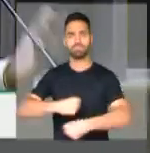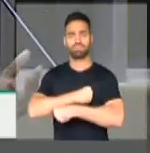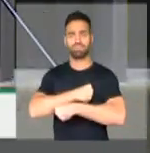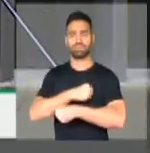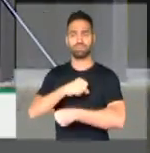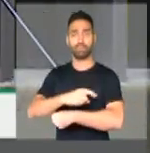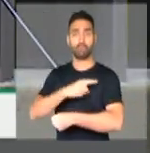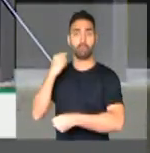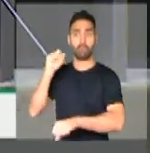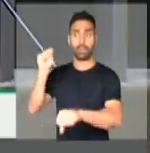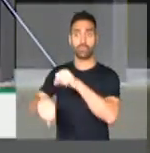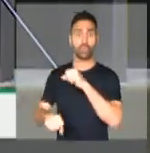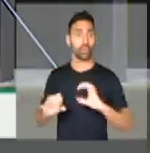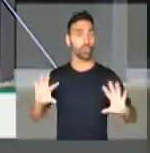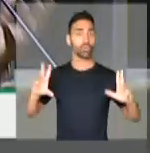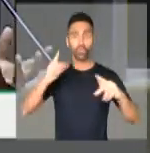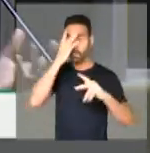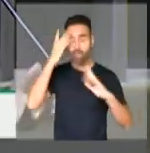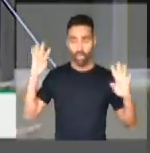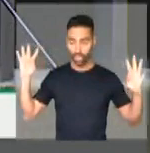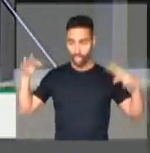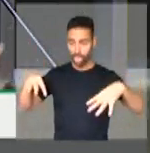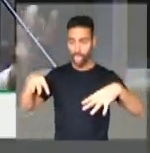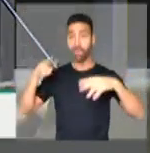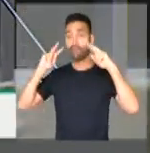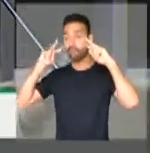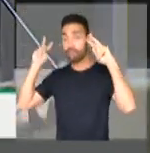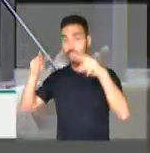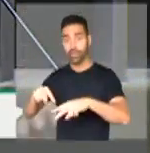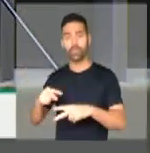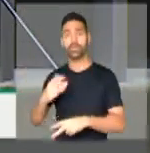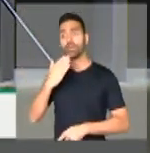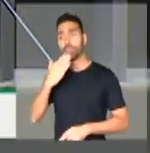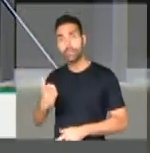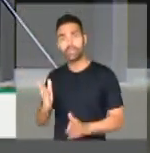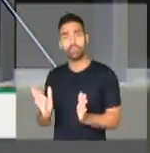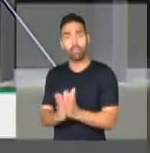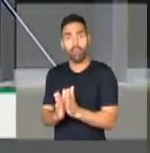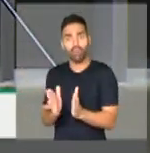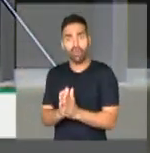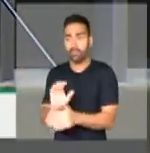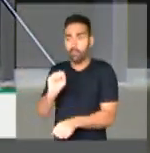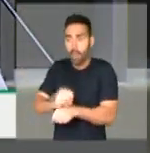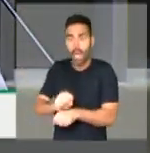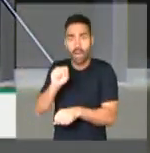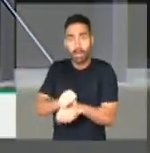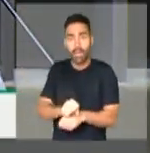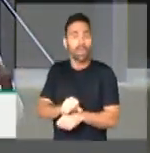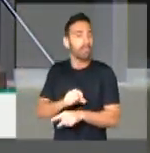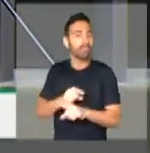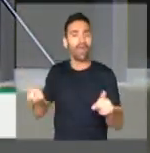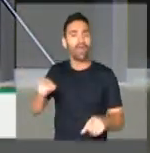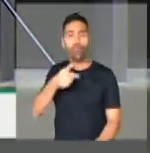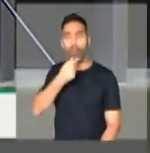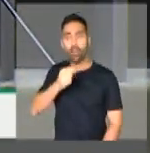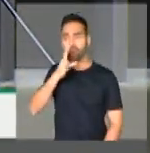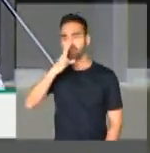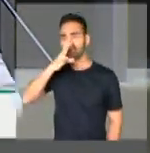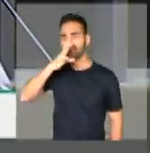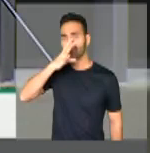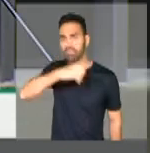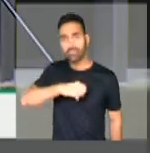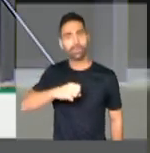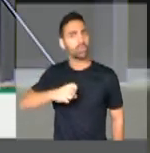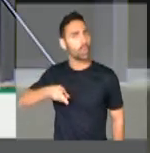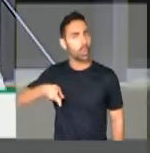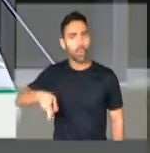e todos vendo aquele acontecimento e pedindo socorro, mas o segurança que lá